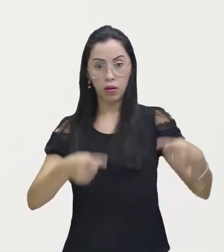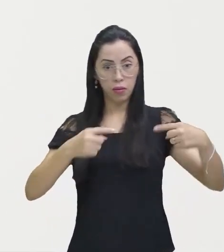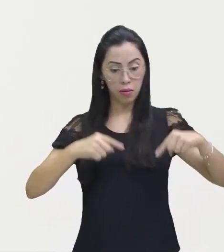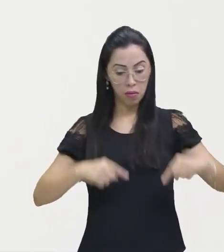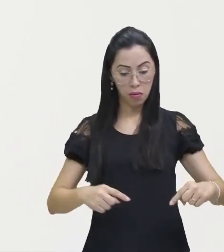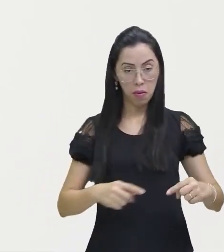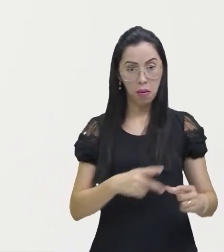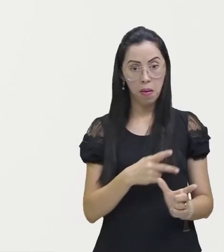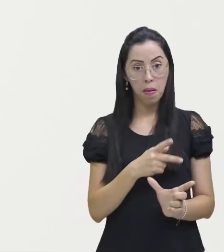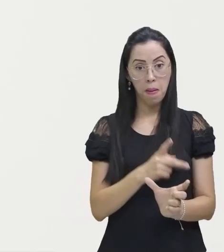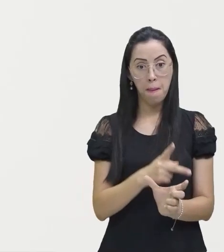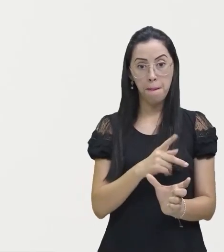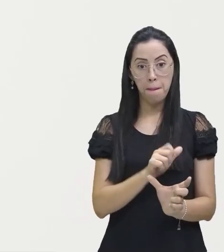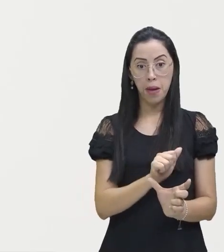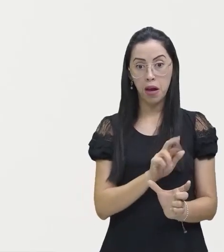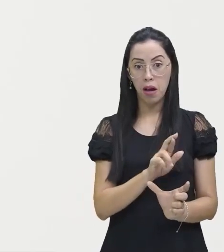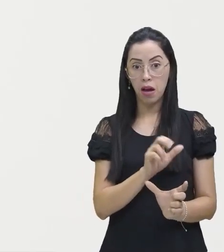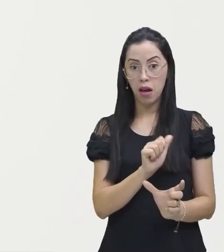rei.